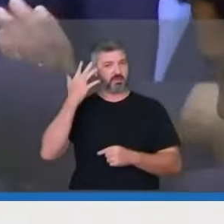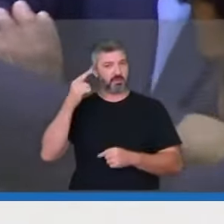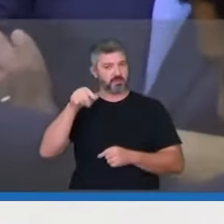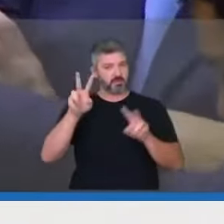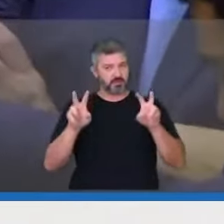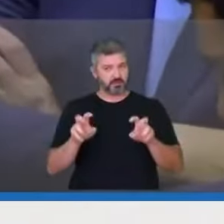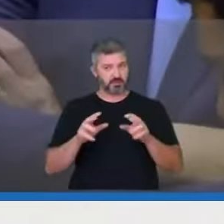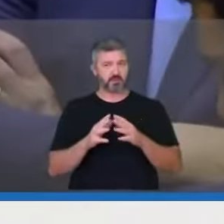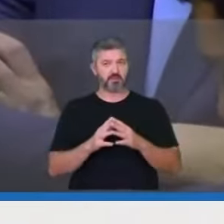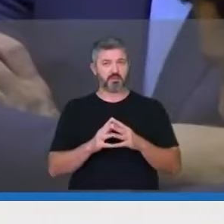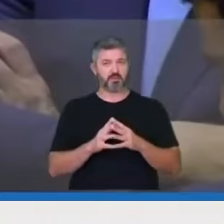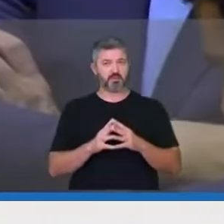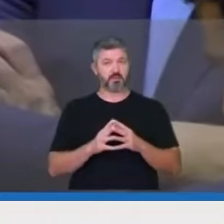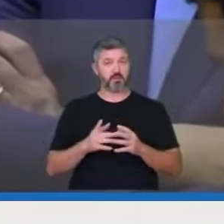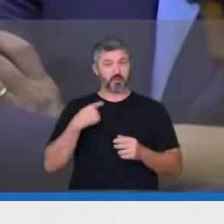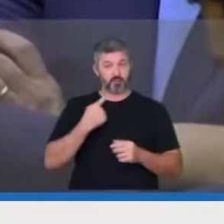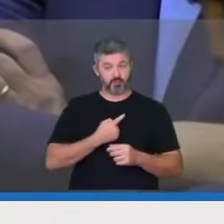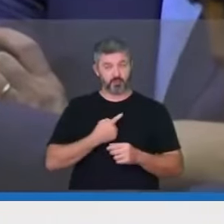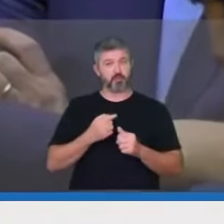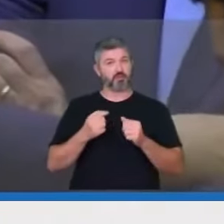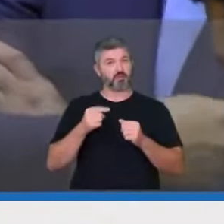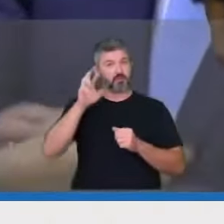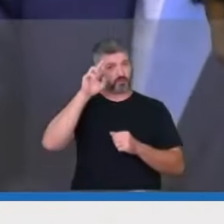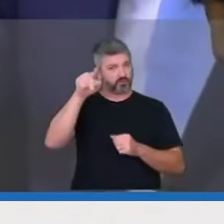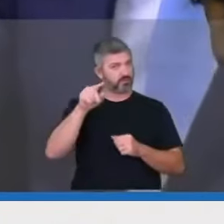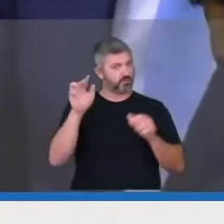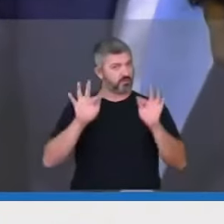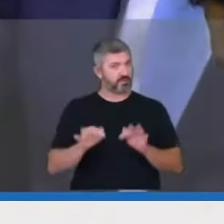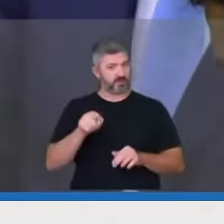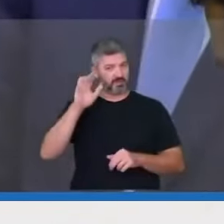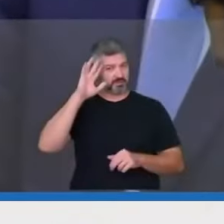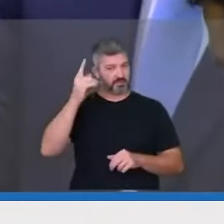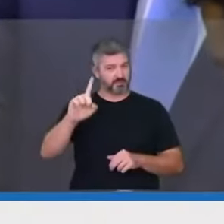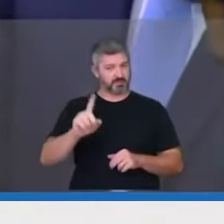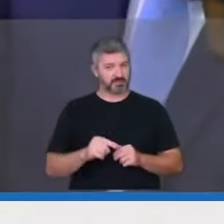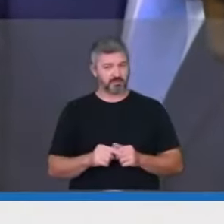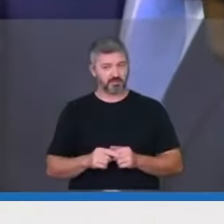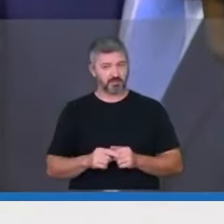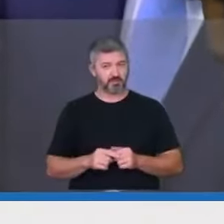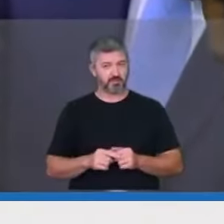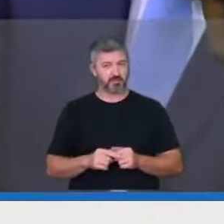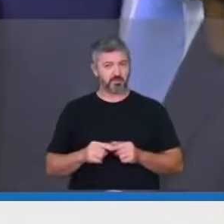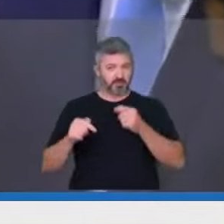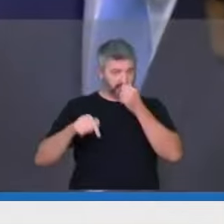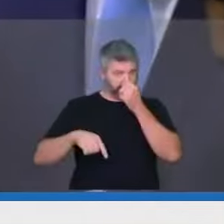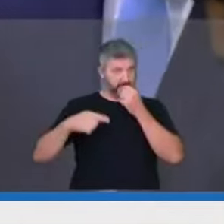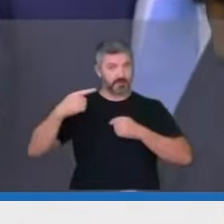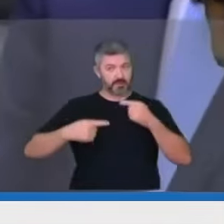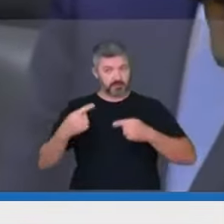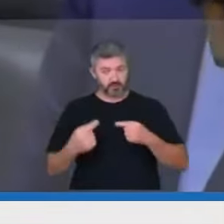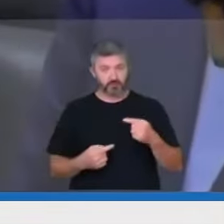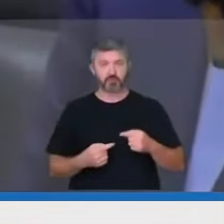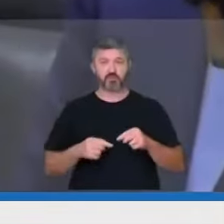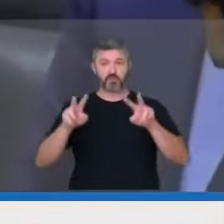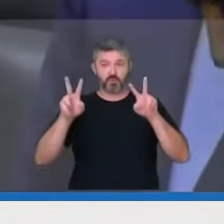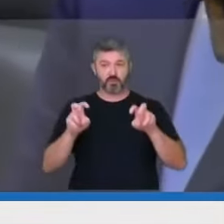permanece como está. E essa contestação dos deputados, que eu estou vendo agora, acompanhando aqui, ela dá